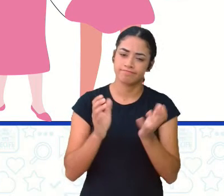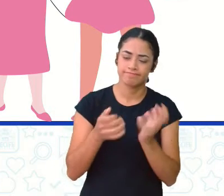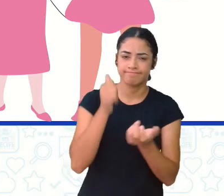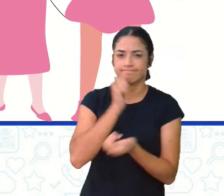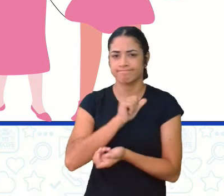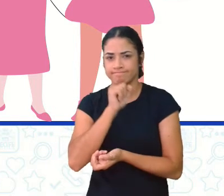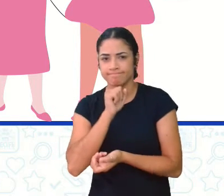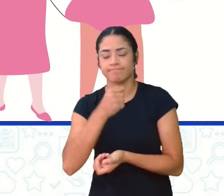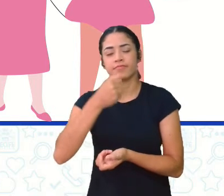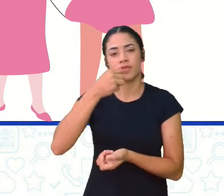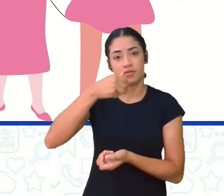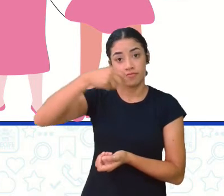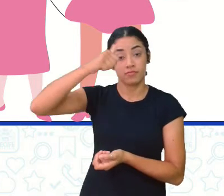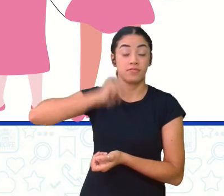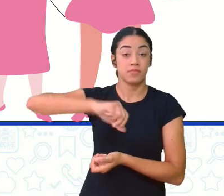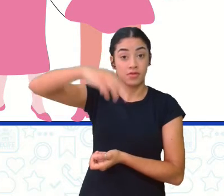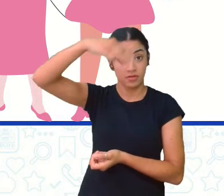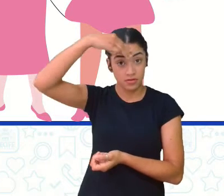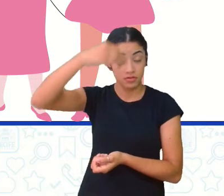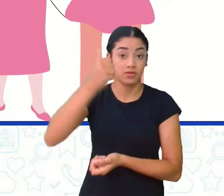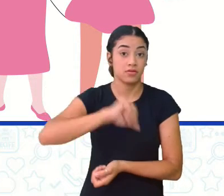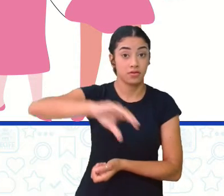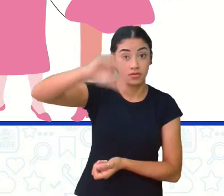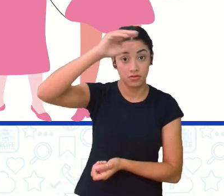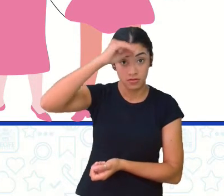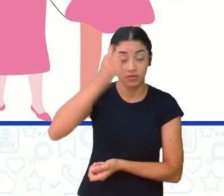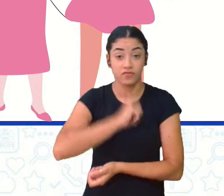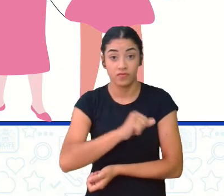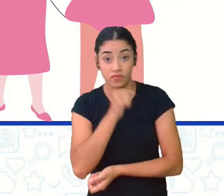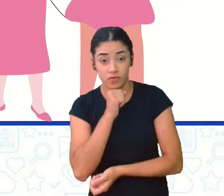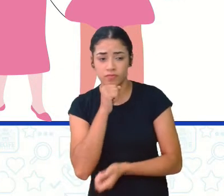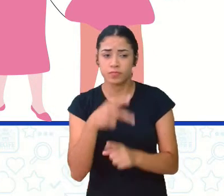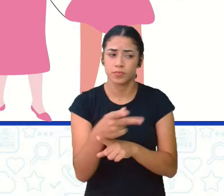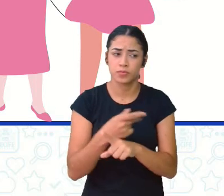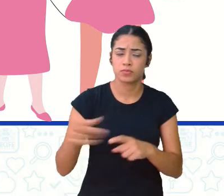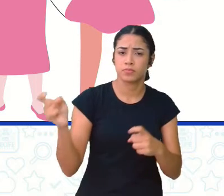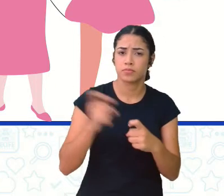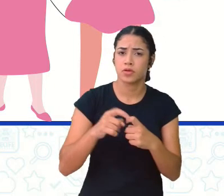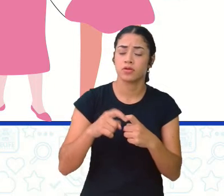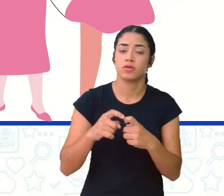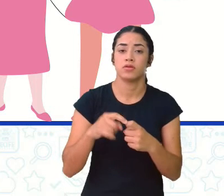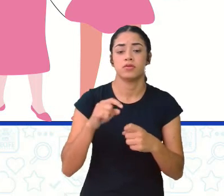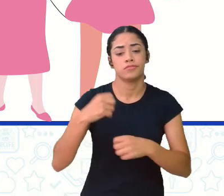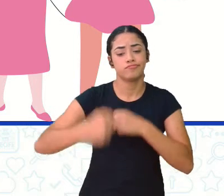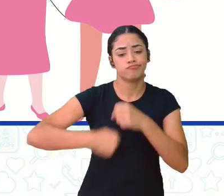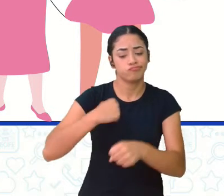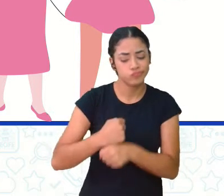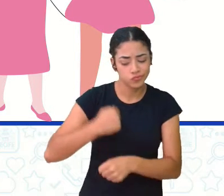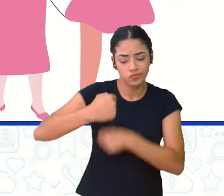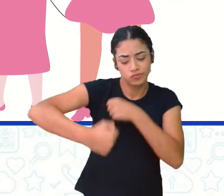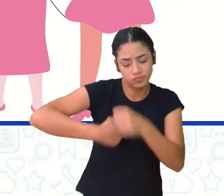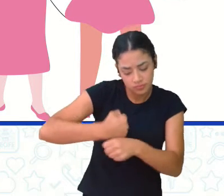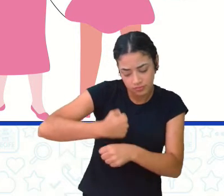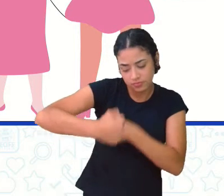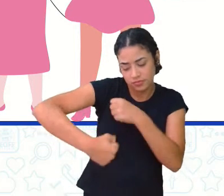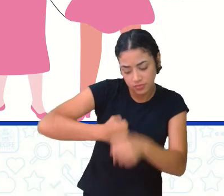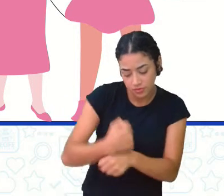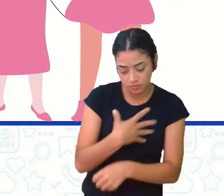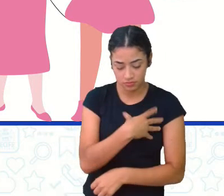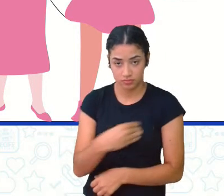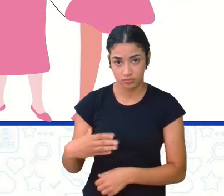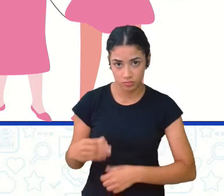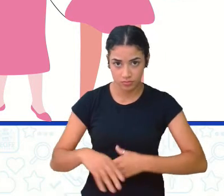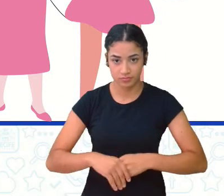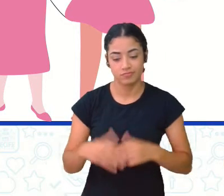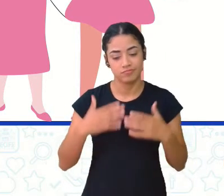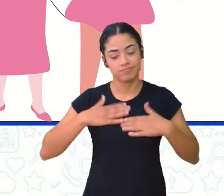madrinhas, as avós, as tias a procurarem um médico e fazer anualmente, né, esses exames, que vai trazer